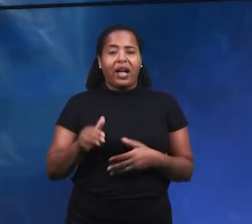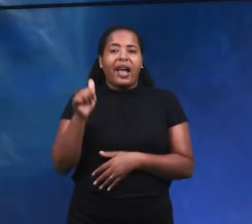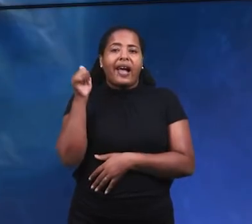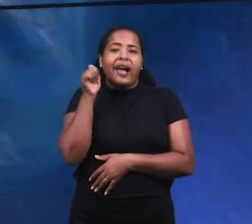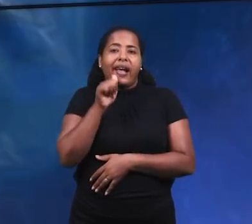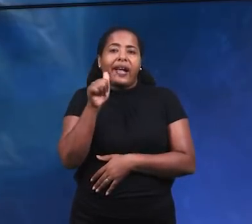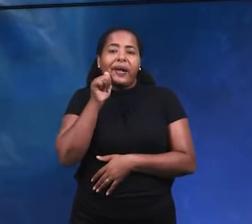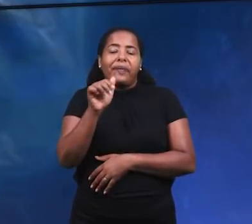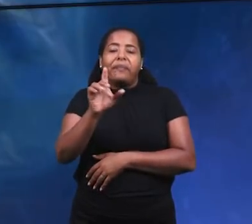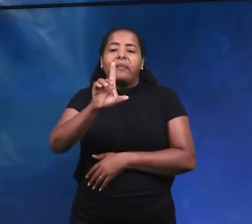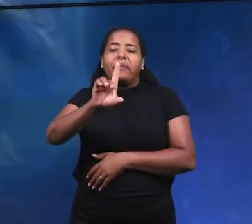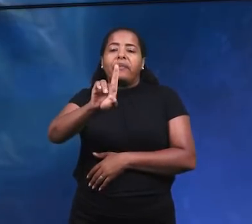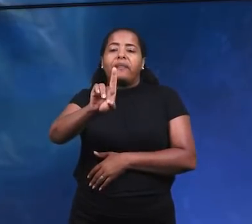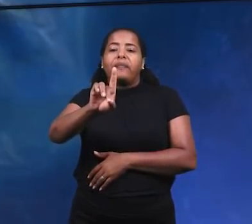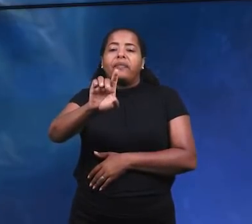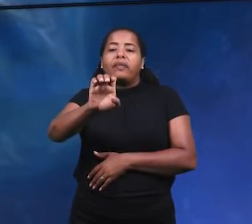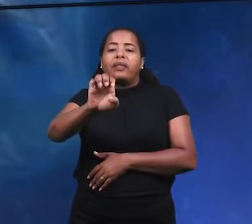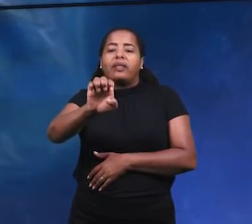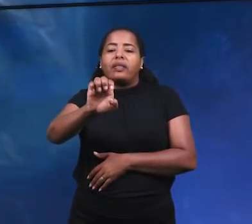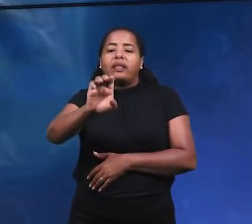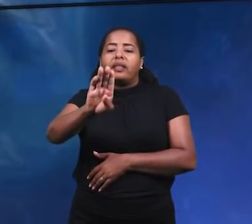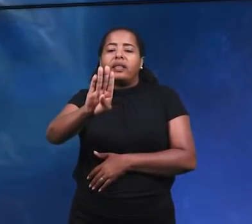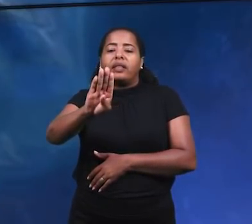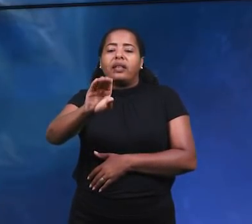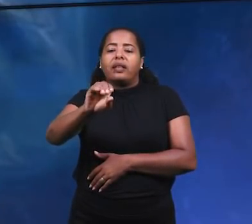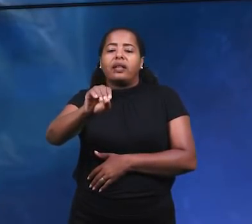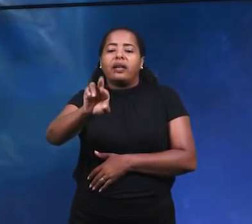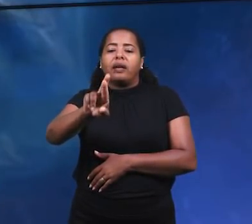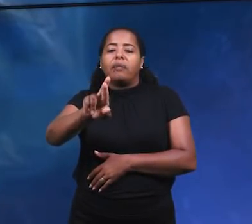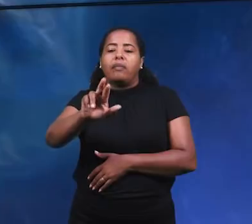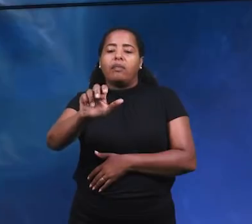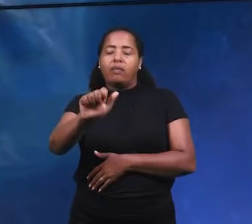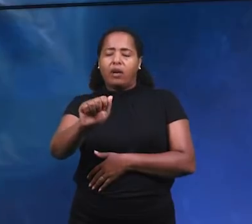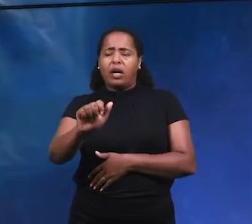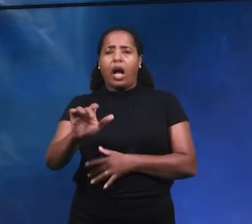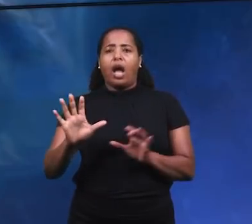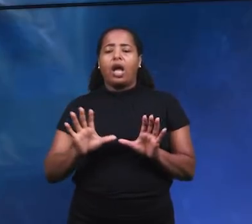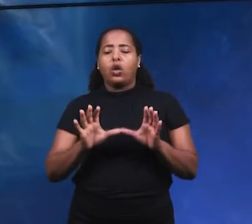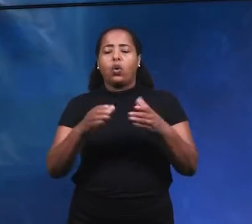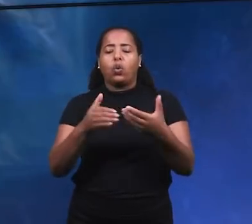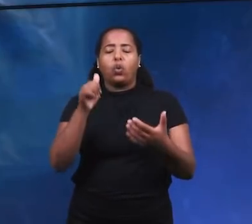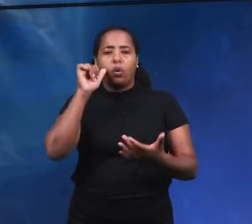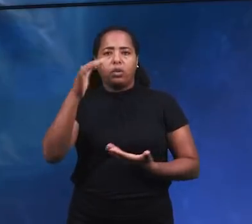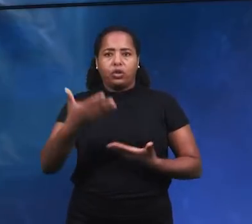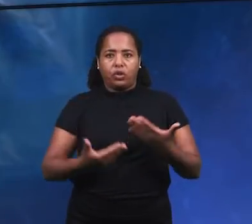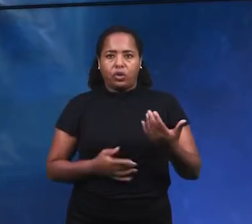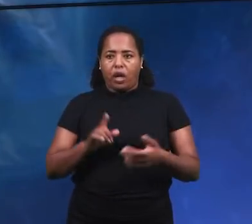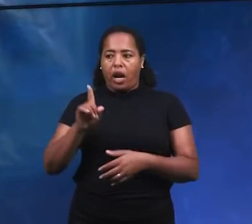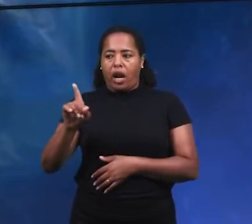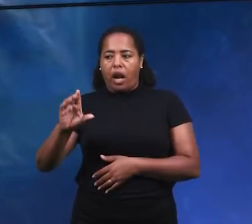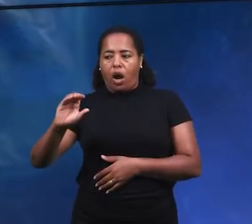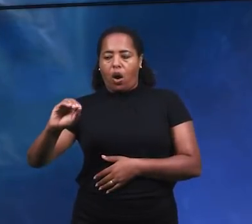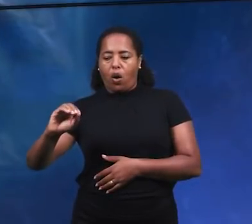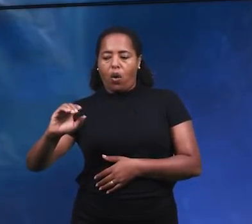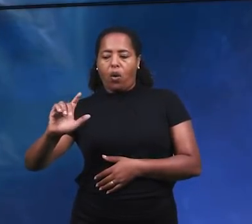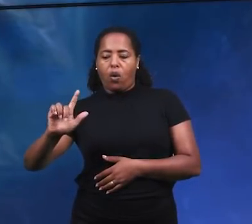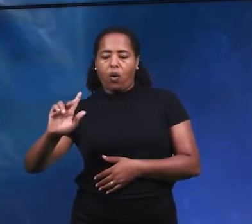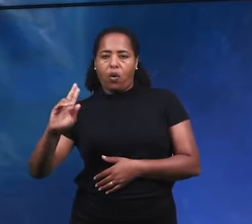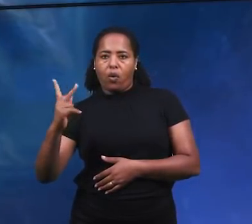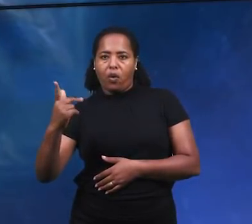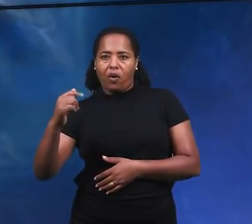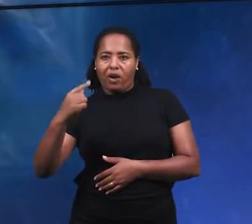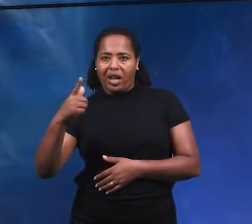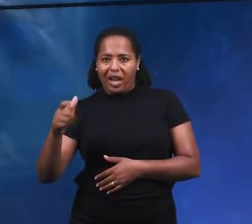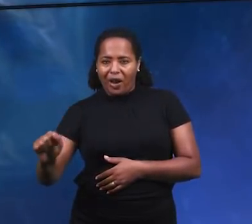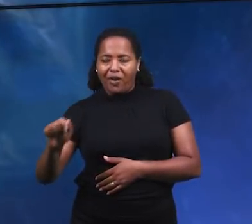Olhão. Só que quem vai falar para nós agora é a irmã Débora Alvim. A irmã Débora é do grupo de senhoras ali da